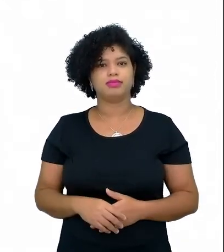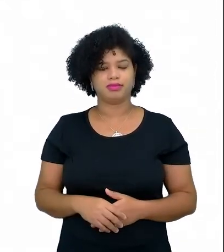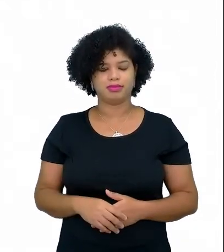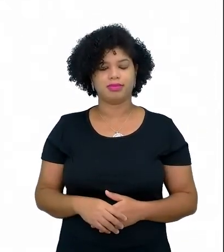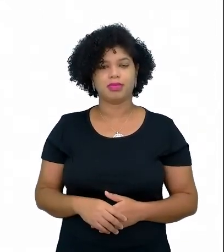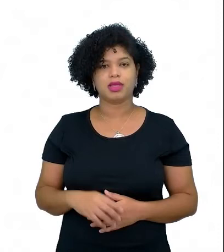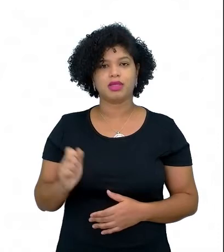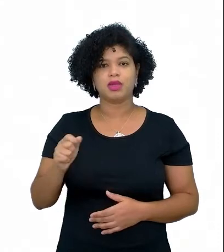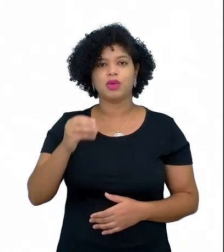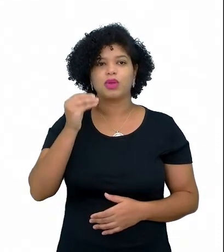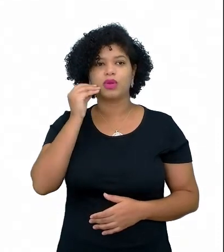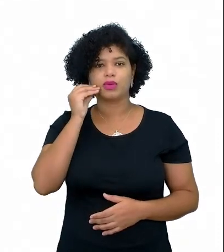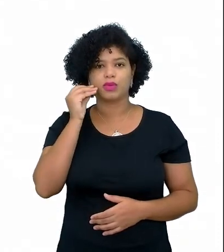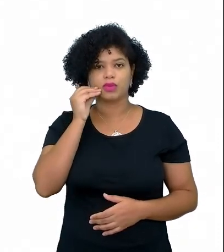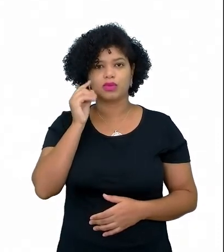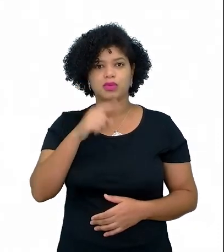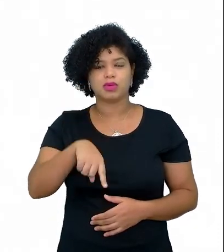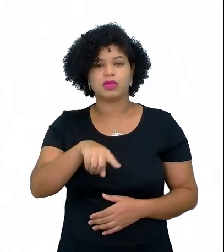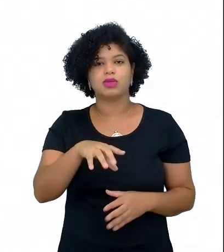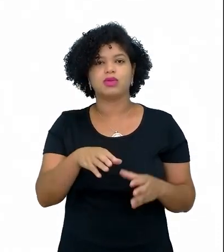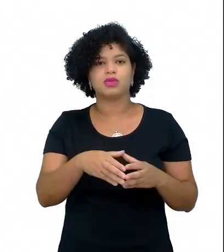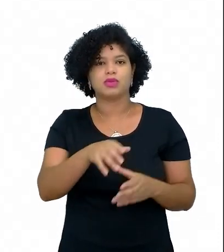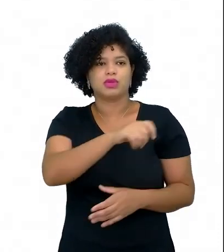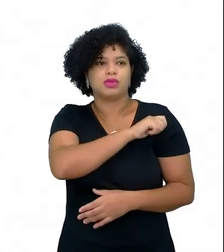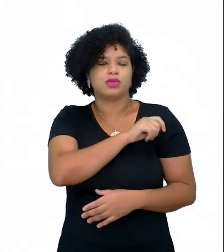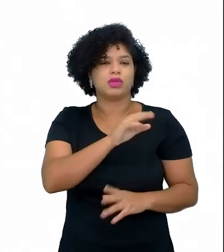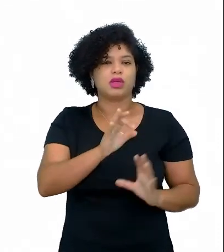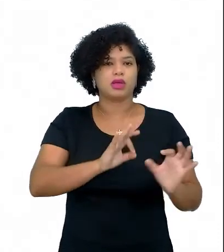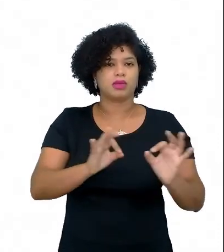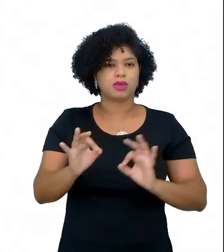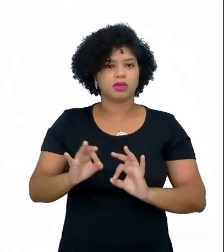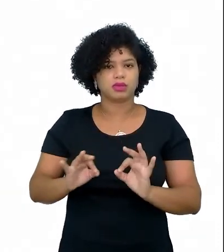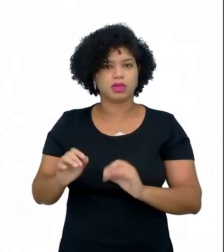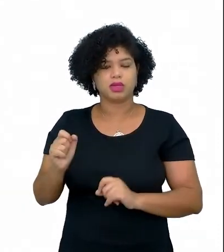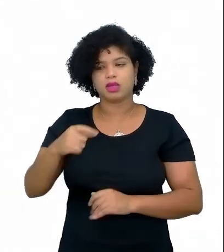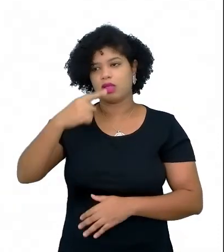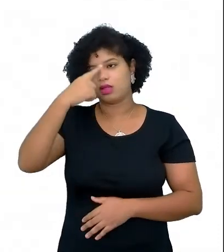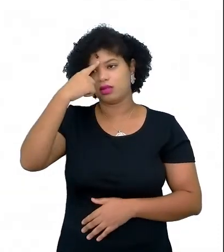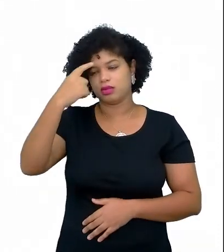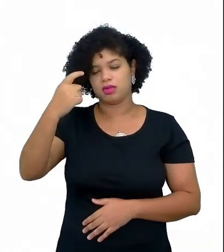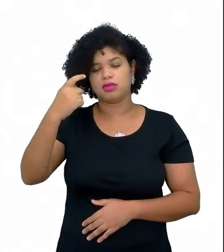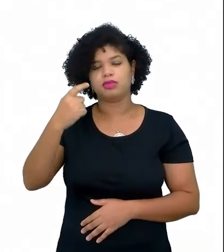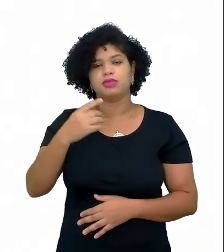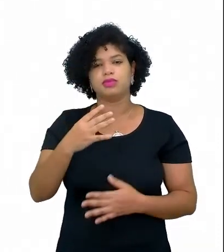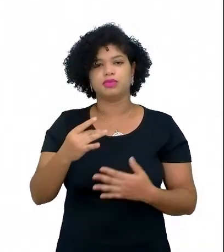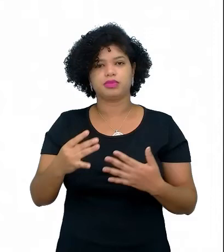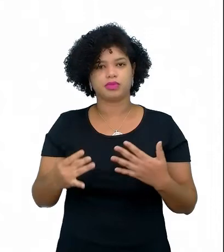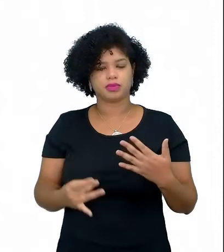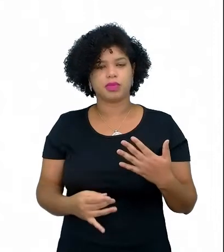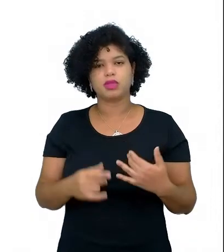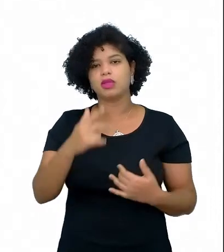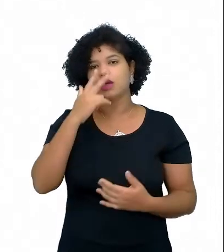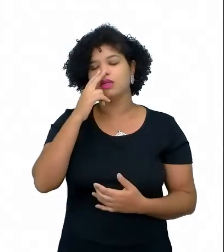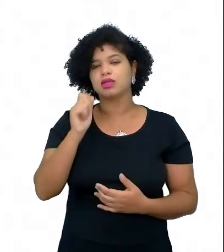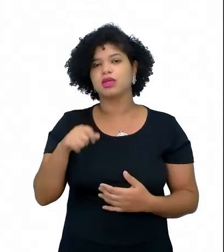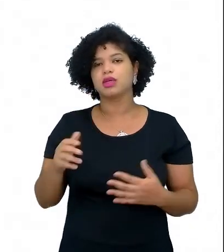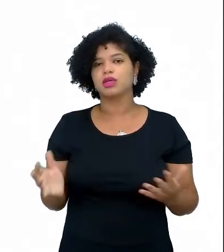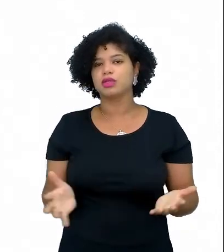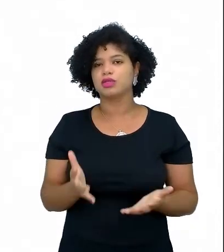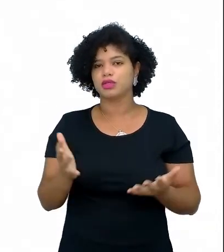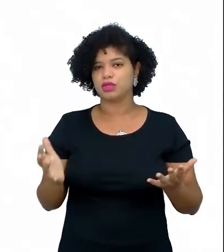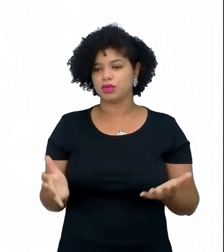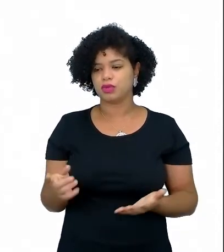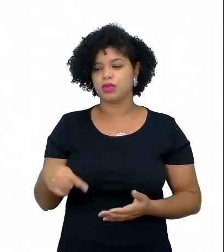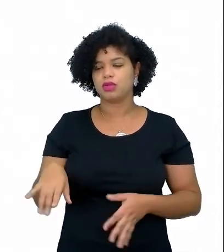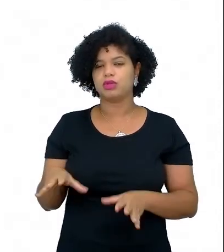oferecidas oportunidades para que os estudantes possam compartilhar, integrar suas ideias entre si? Será que além de eu promover, eu promovi todo,